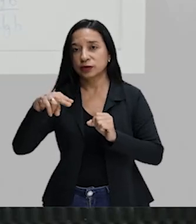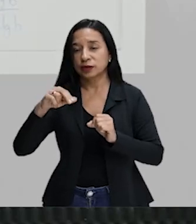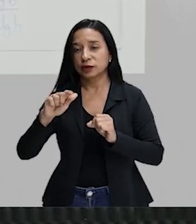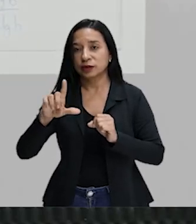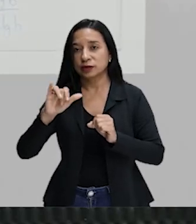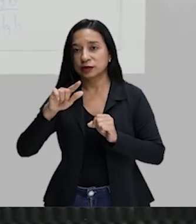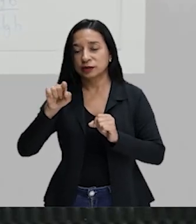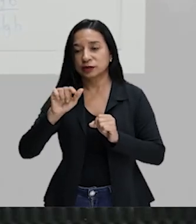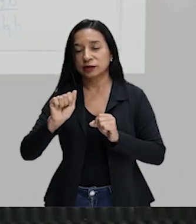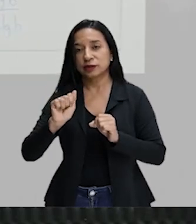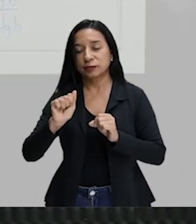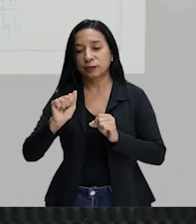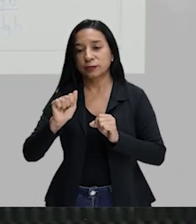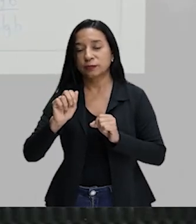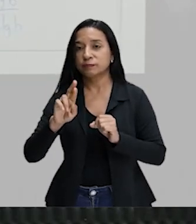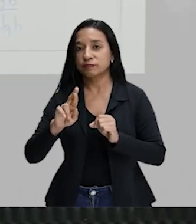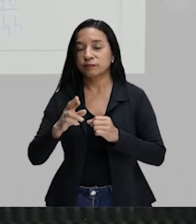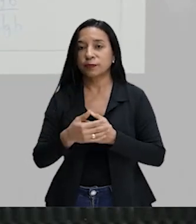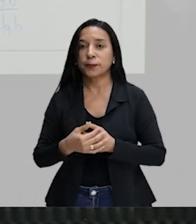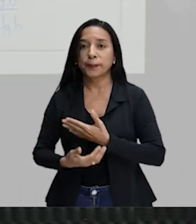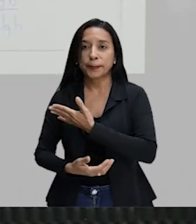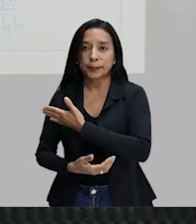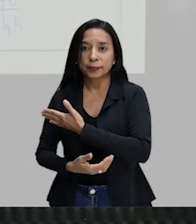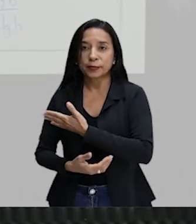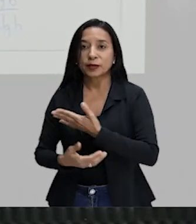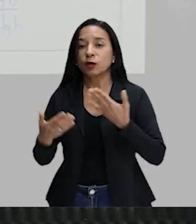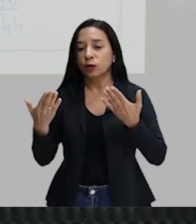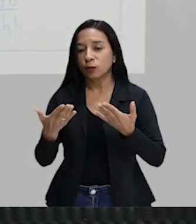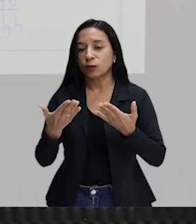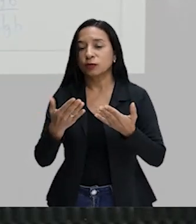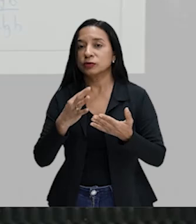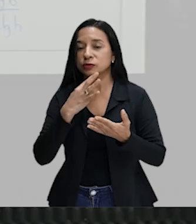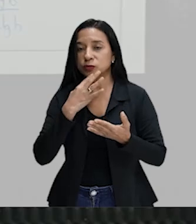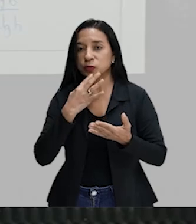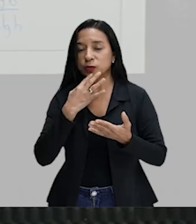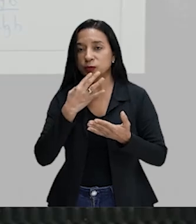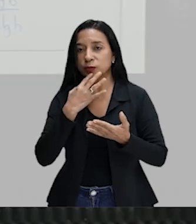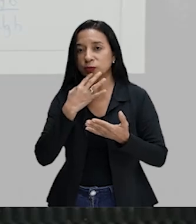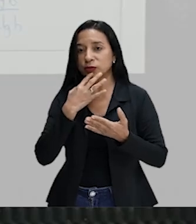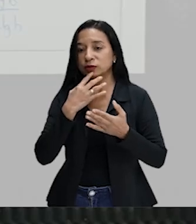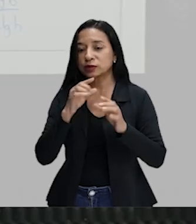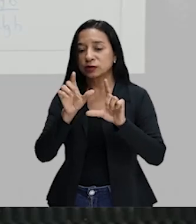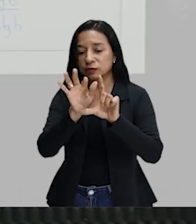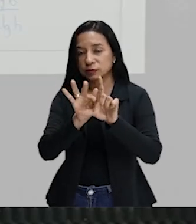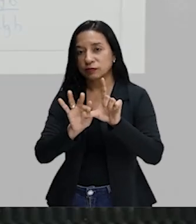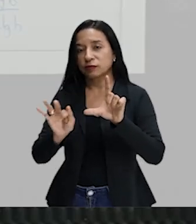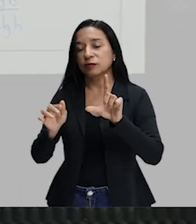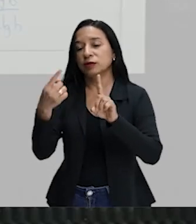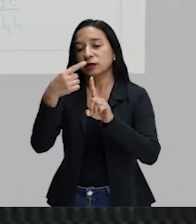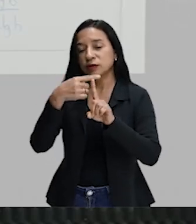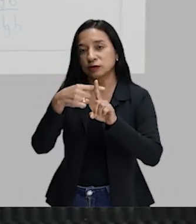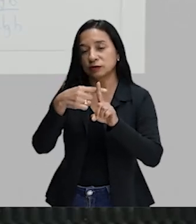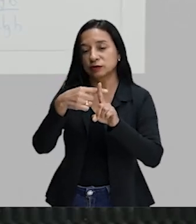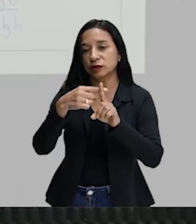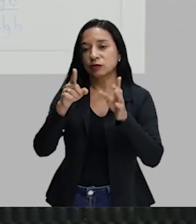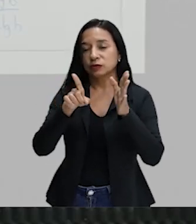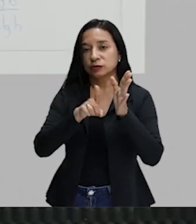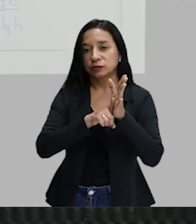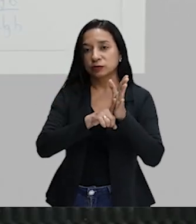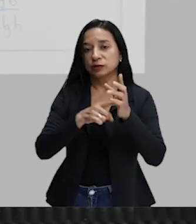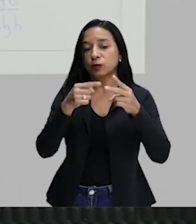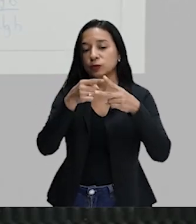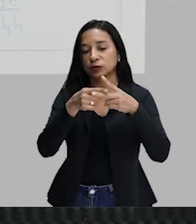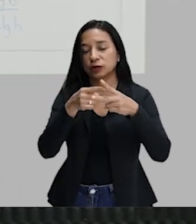gente conheceu as fórmulas da adição, da subtração de arcos,